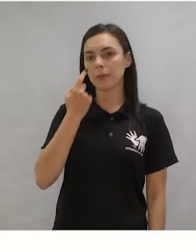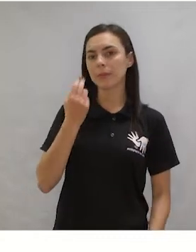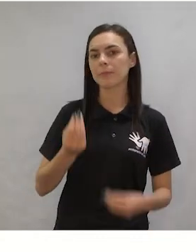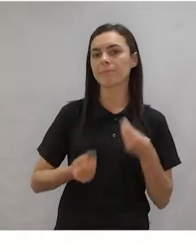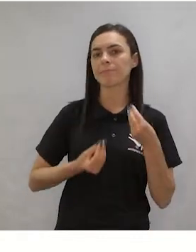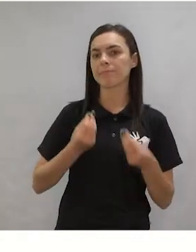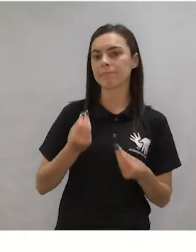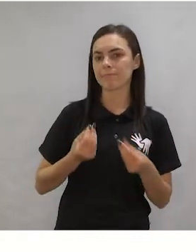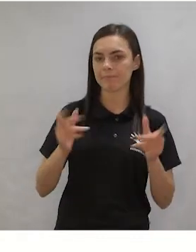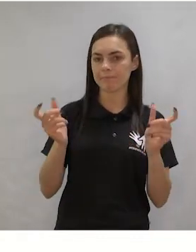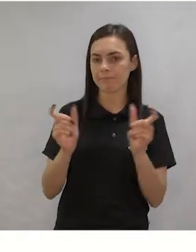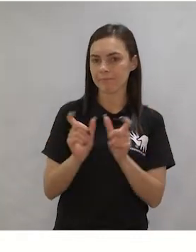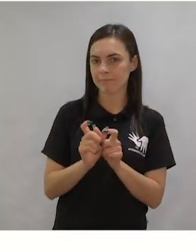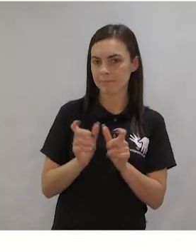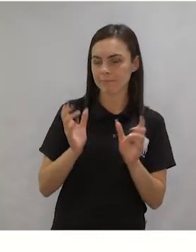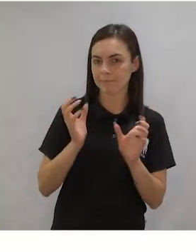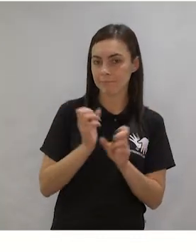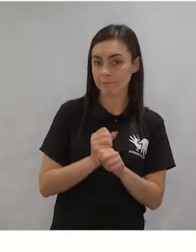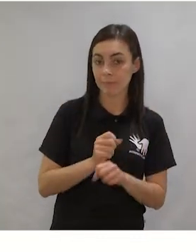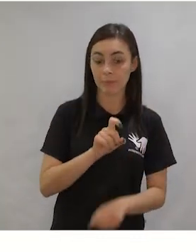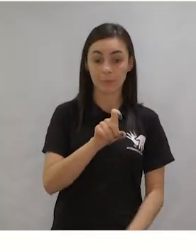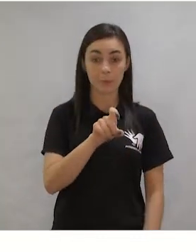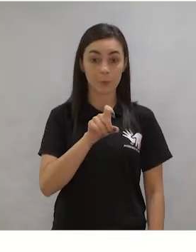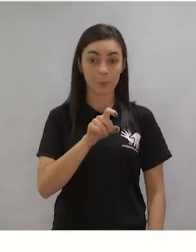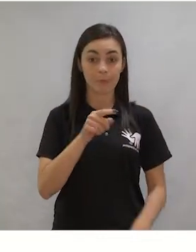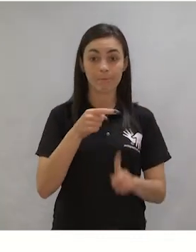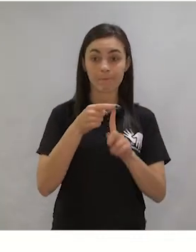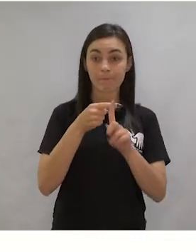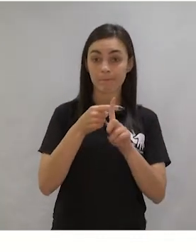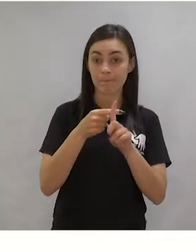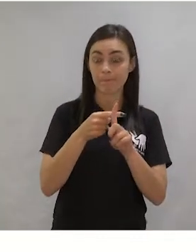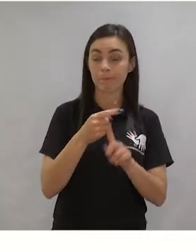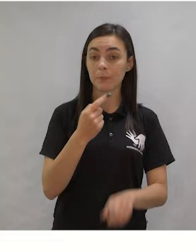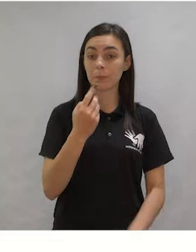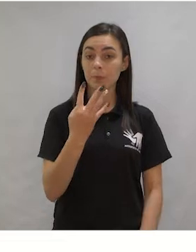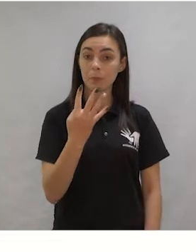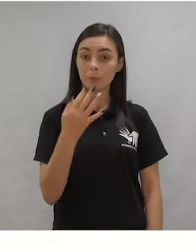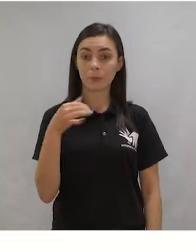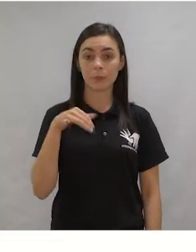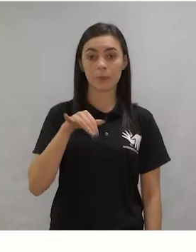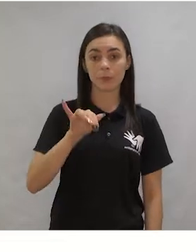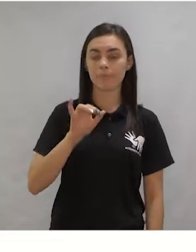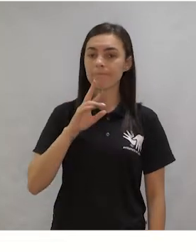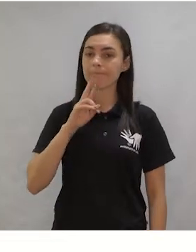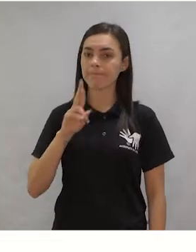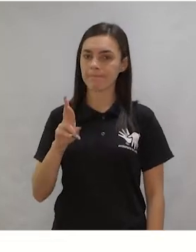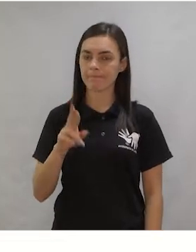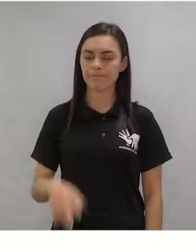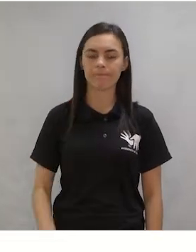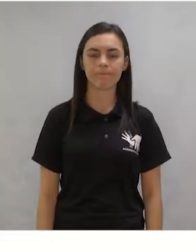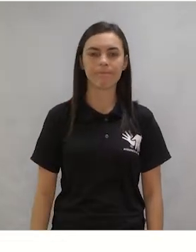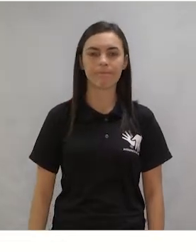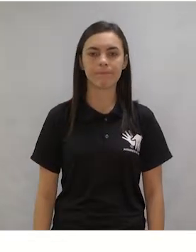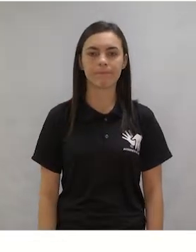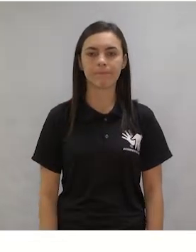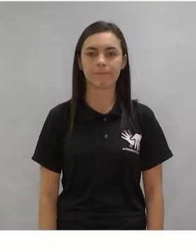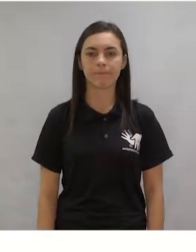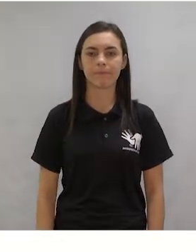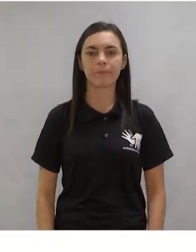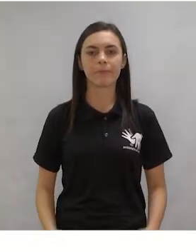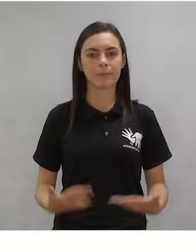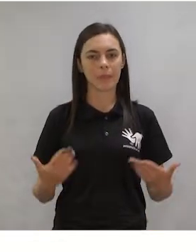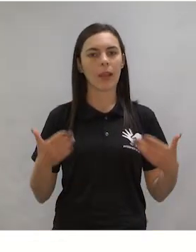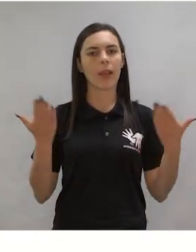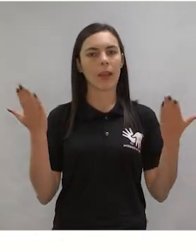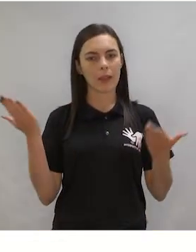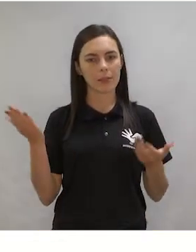como que fica a nossa expressão algébrica. X mais 4Y é igual. Então, essa